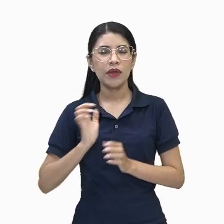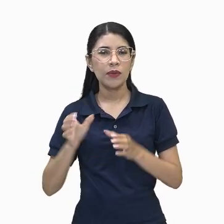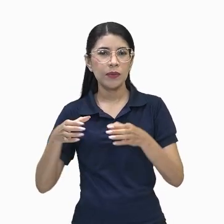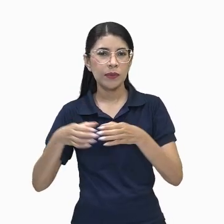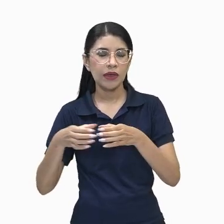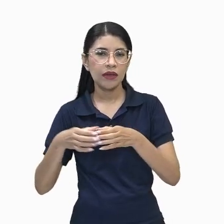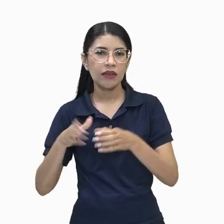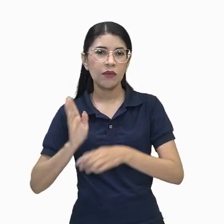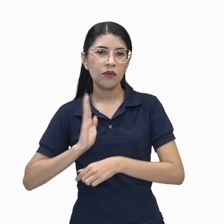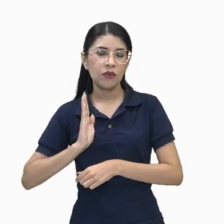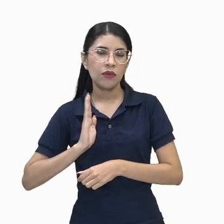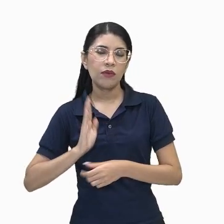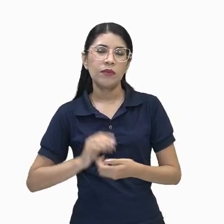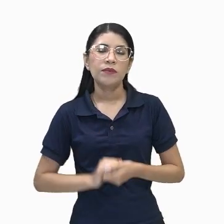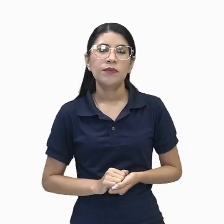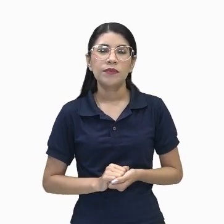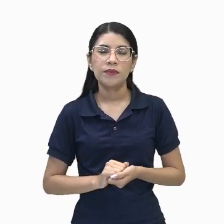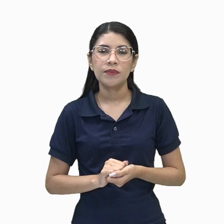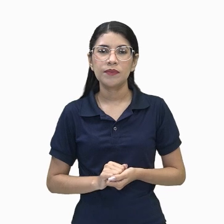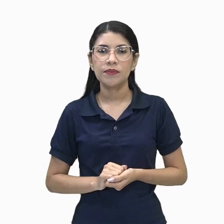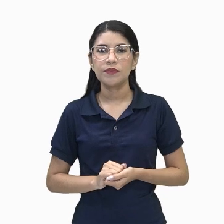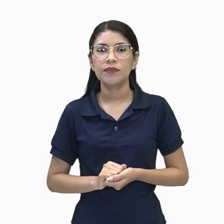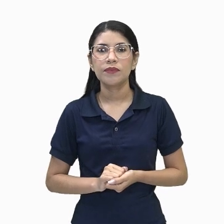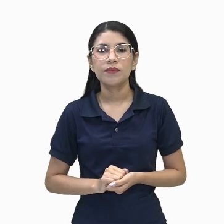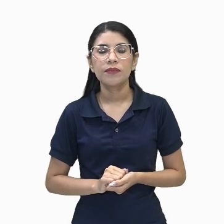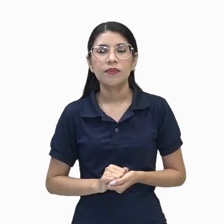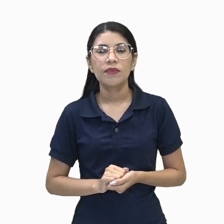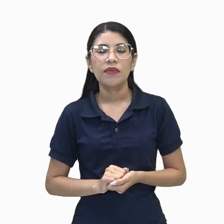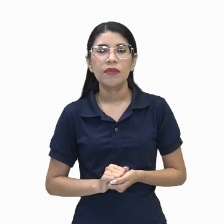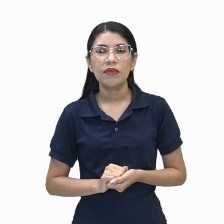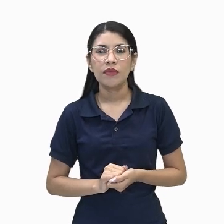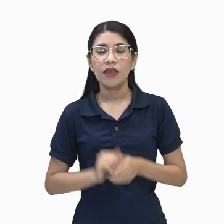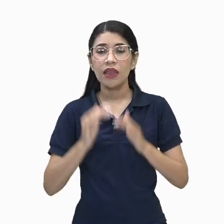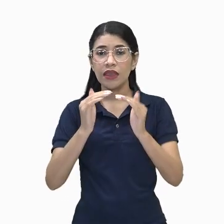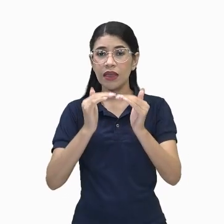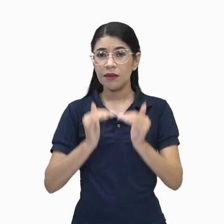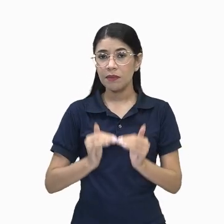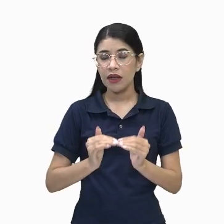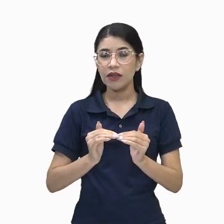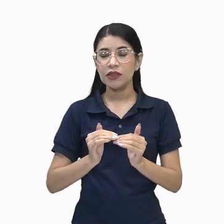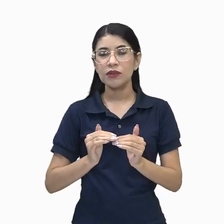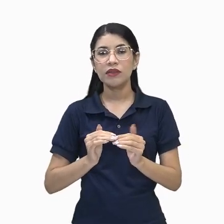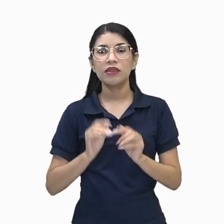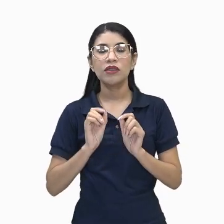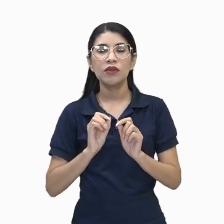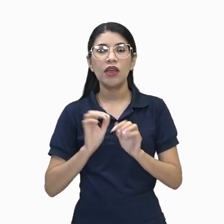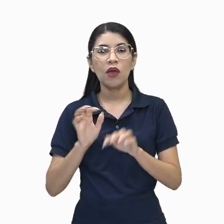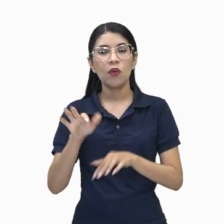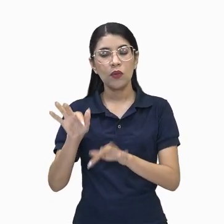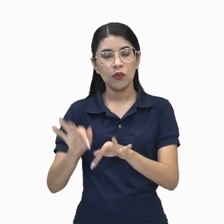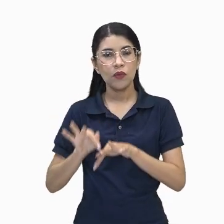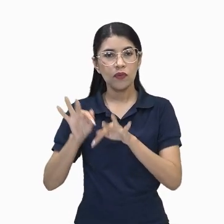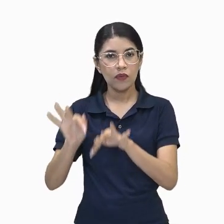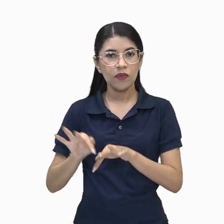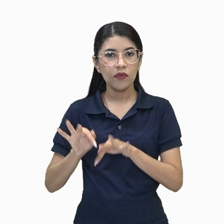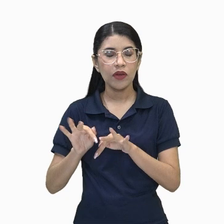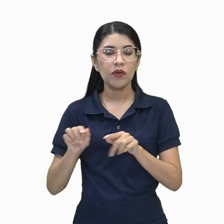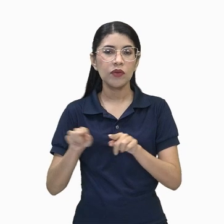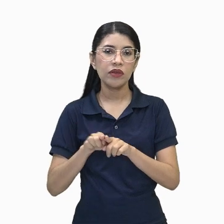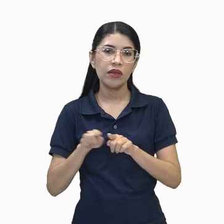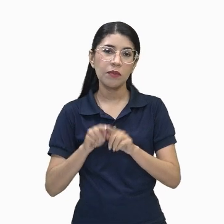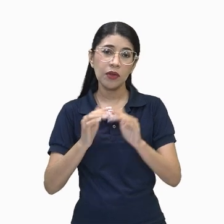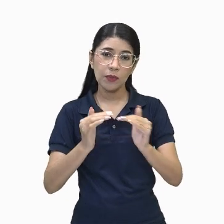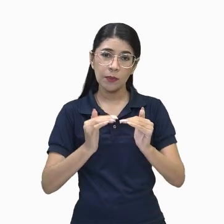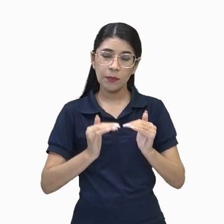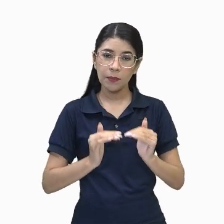outros nobres de grande importância. Abaixo desses estavam os senhores feudais dos feudos menores e o mais